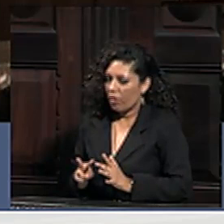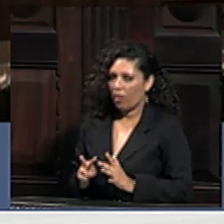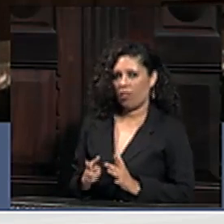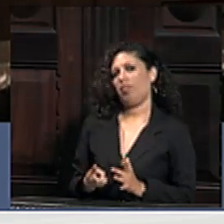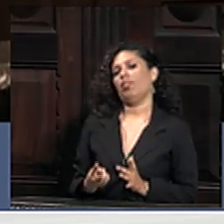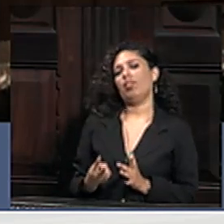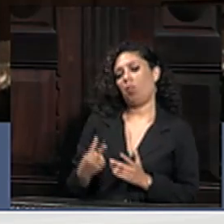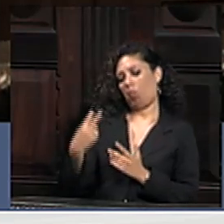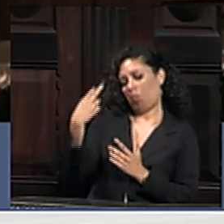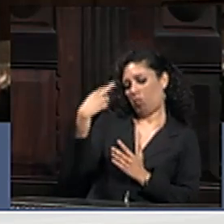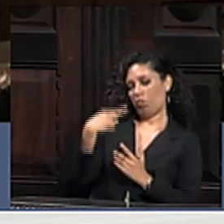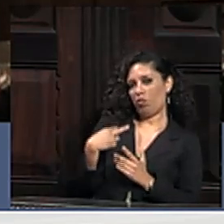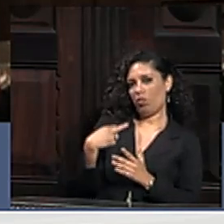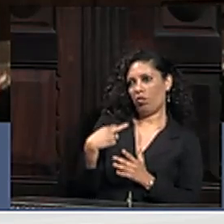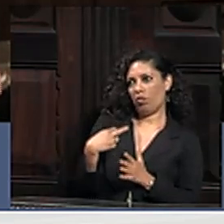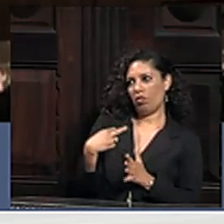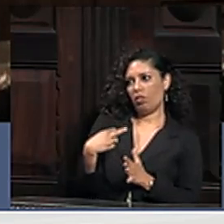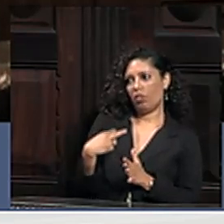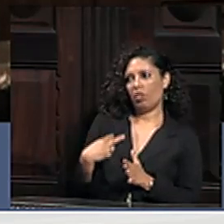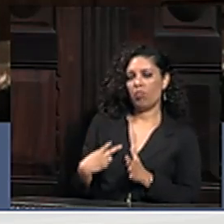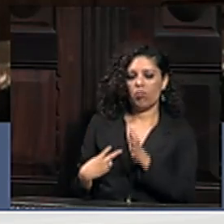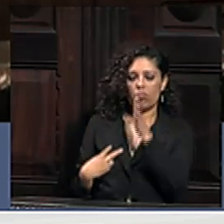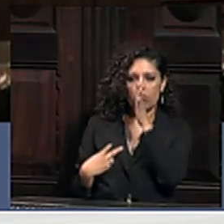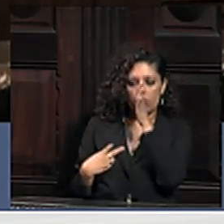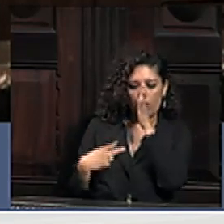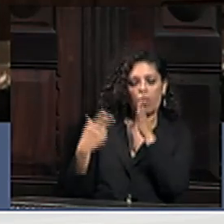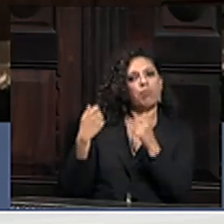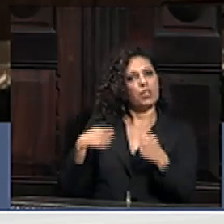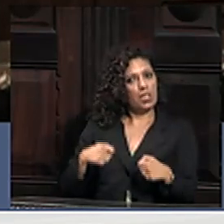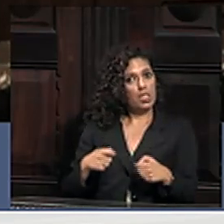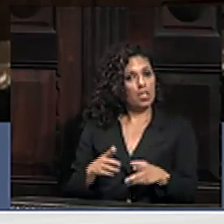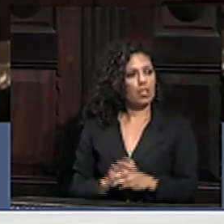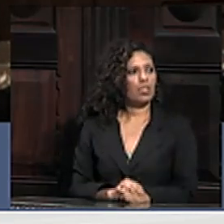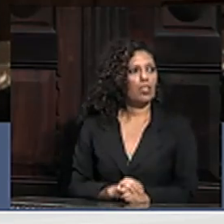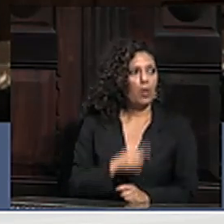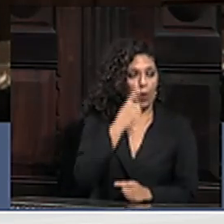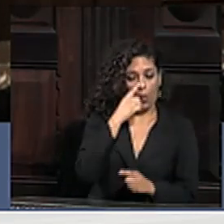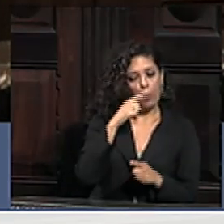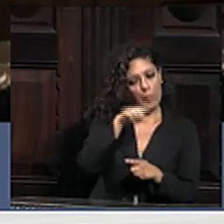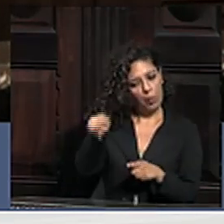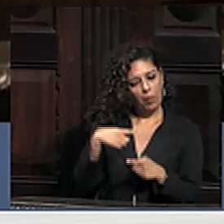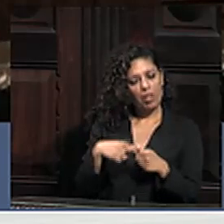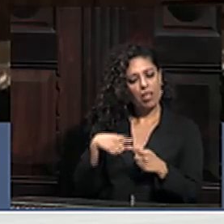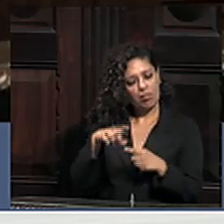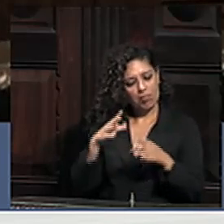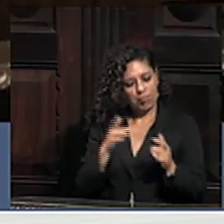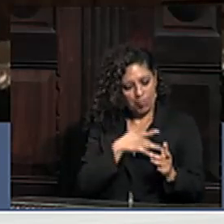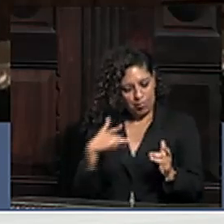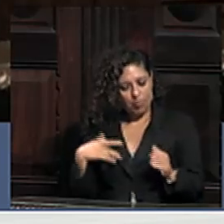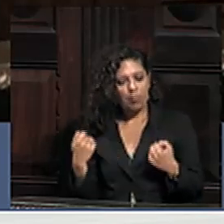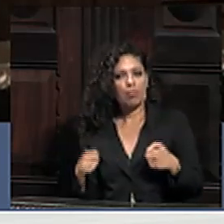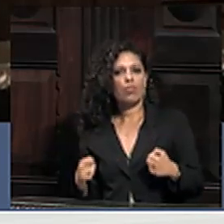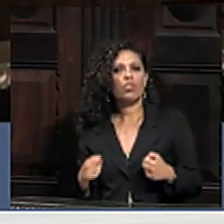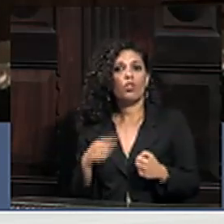preventivos, porque, tendo em vista que eles precisam ter saúde para os próximos 4